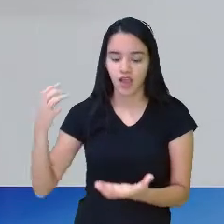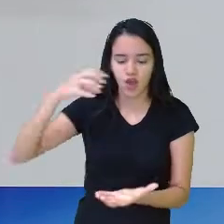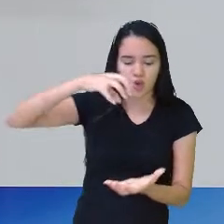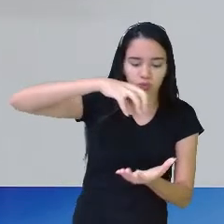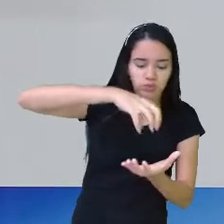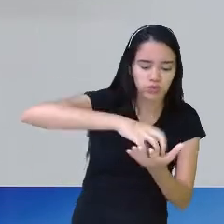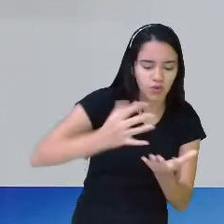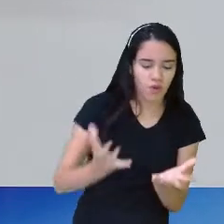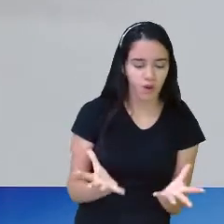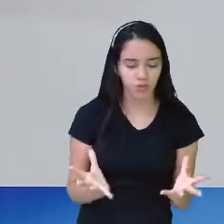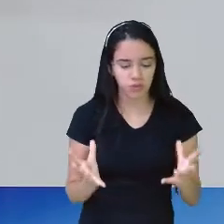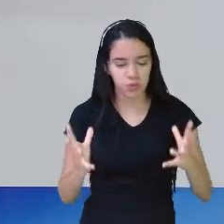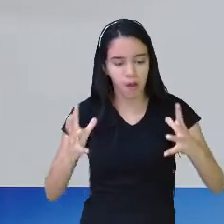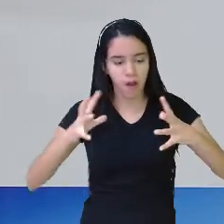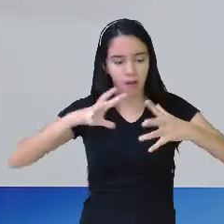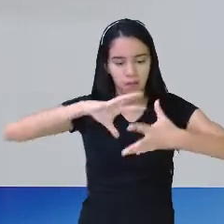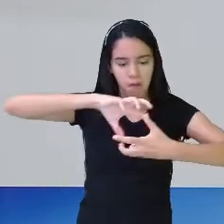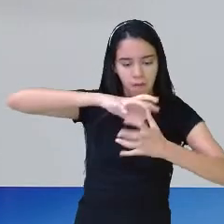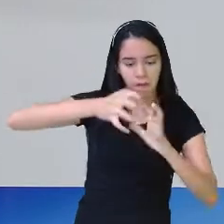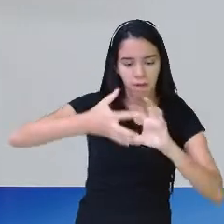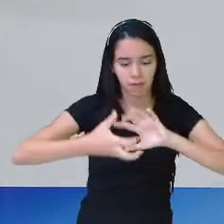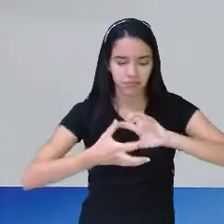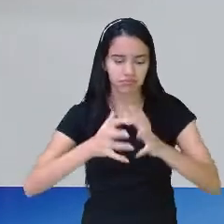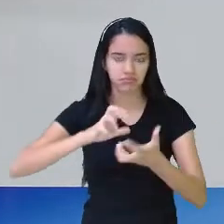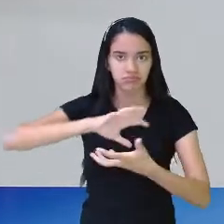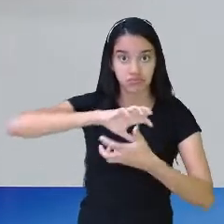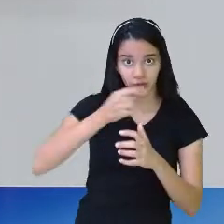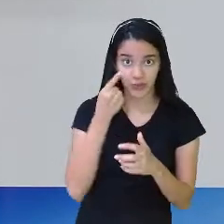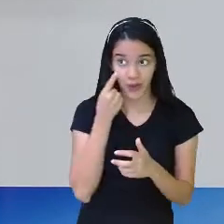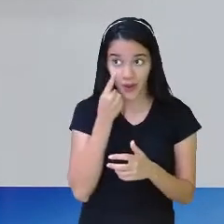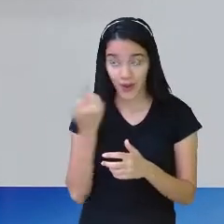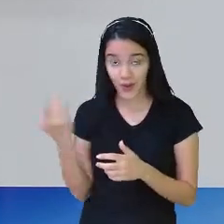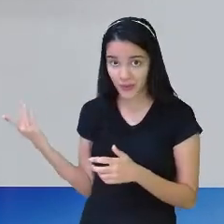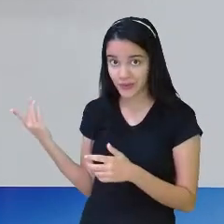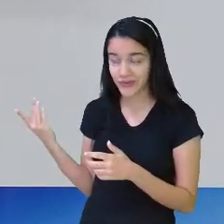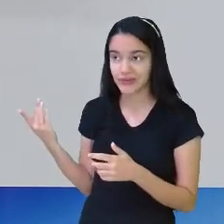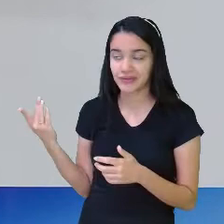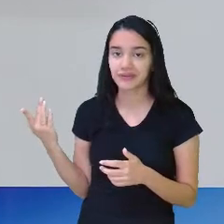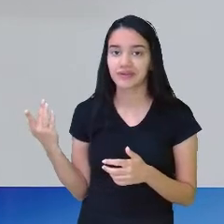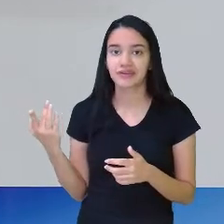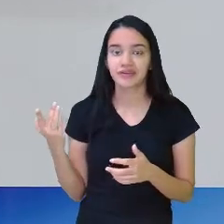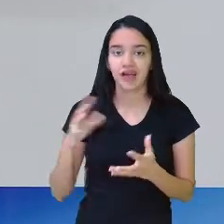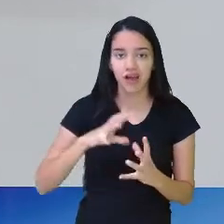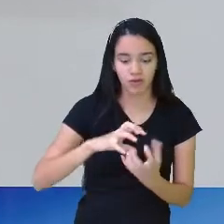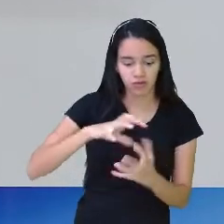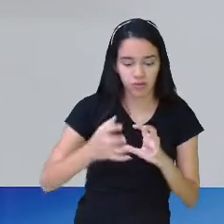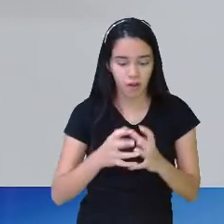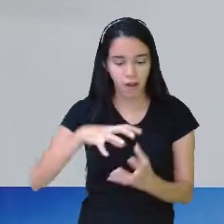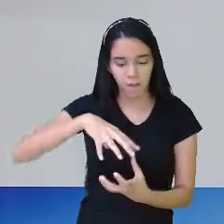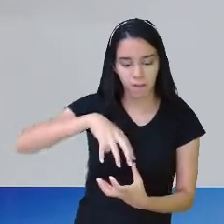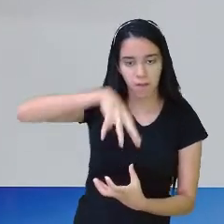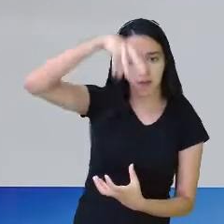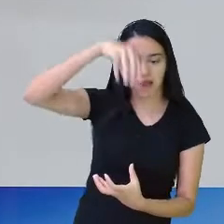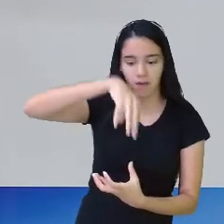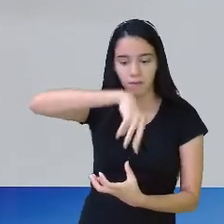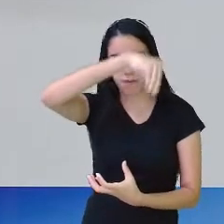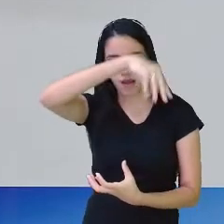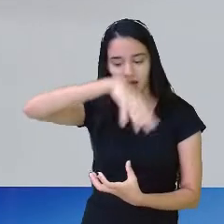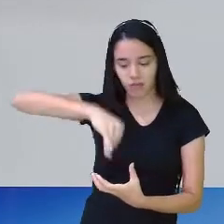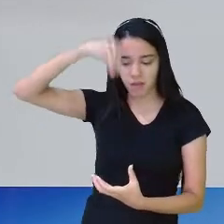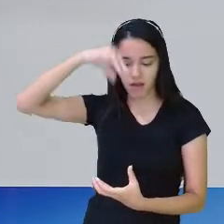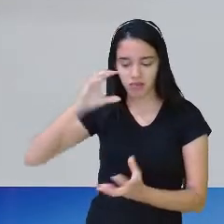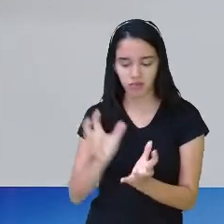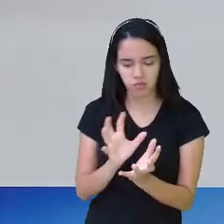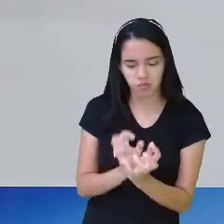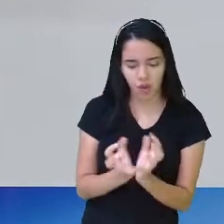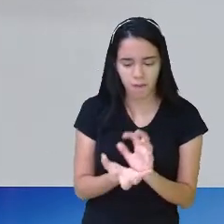bolinha dentro, amassa aqui do lado. Olha, já estou formando a minha peteca. Agora fica fácil. Eu dou uma apertadinha aqui